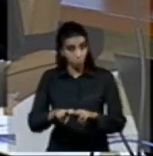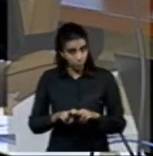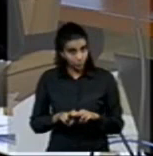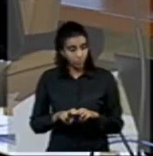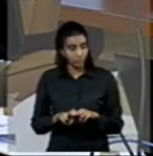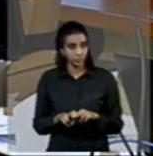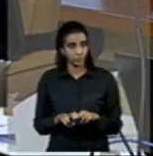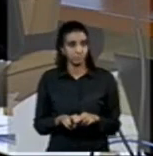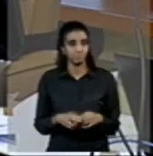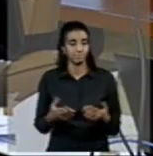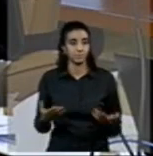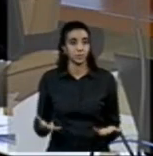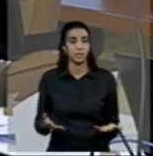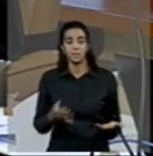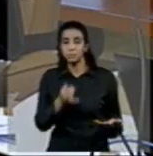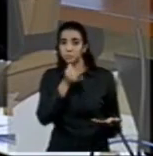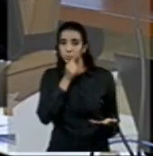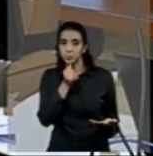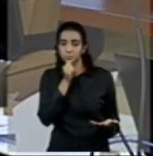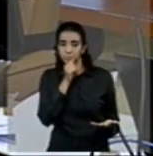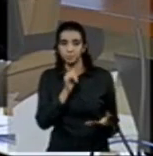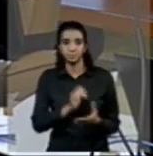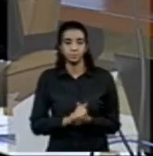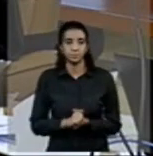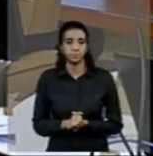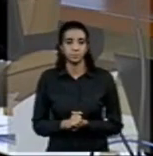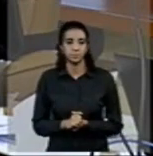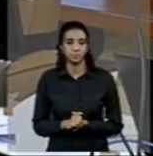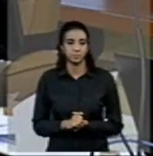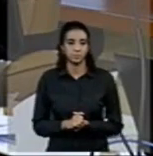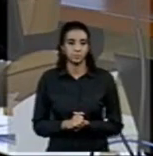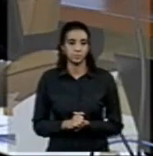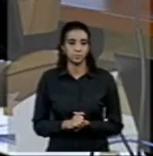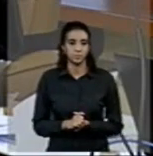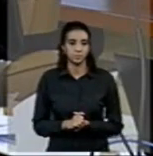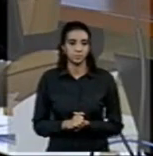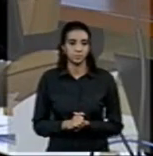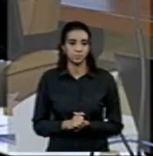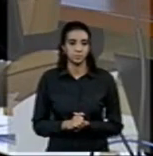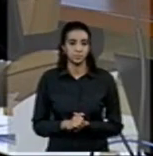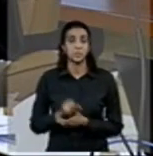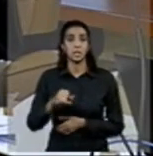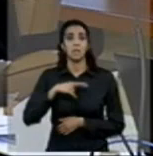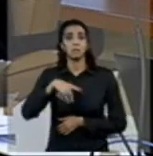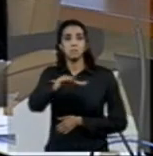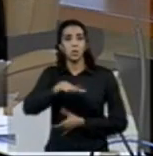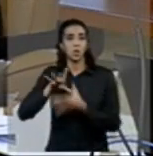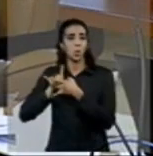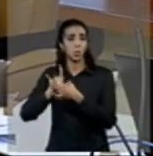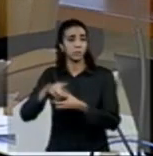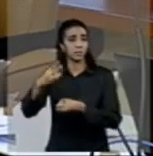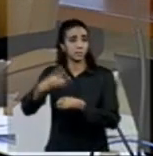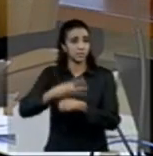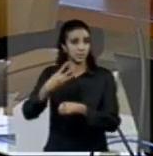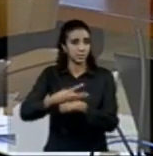diversa, que a despeito de ser considerada debaixo do largo espectro da terceirização, significa, em